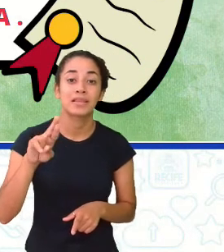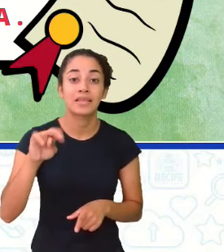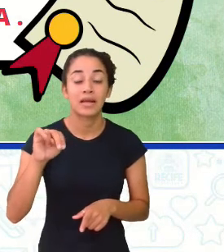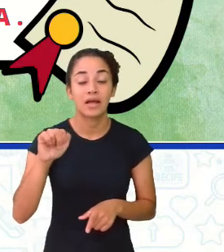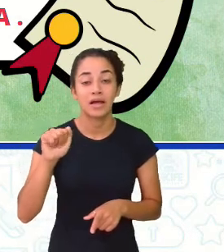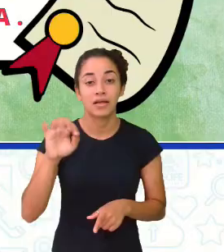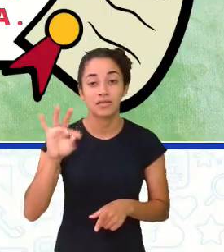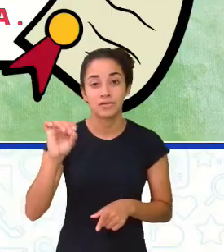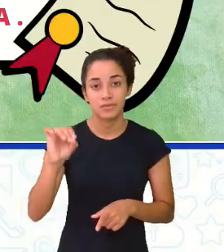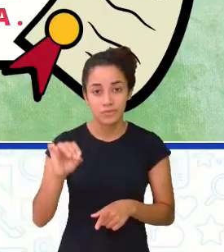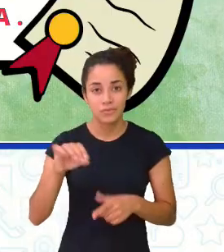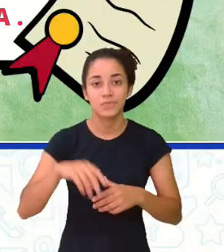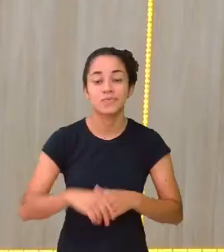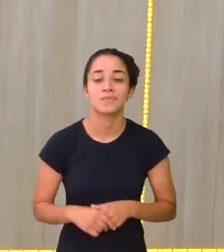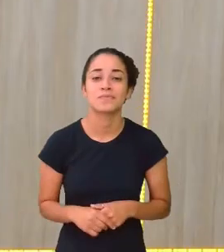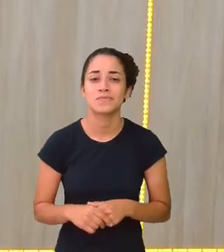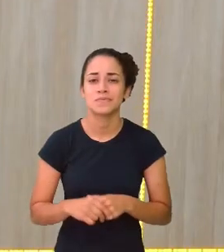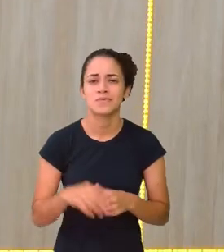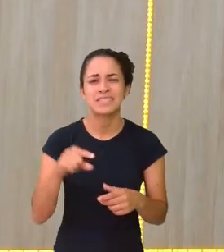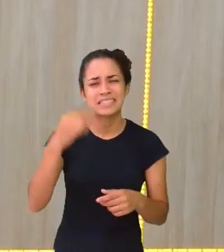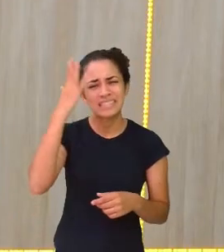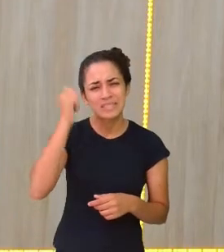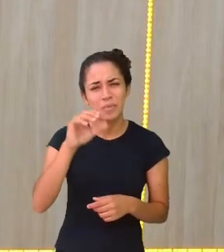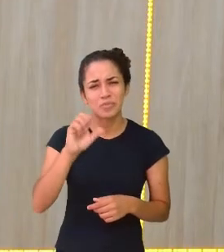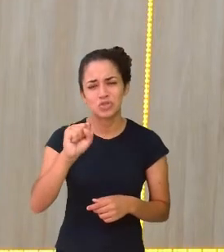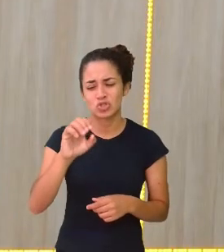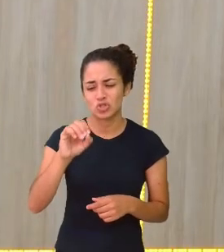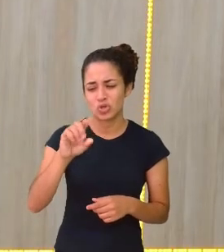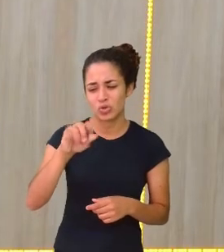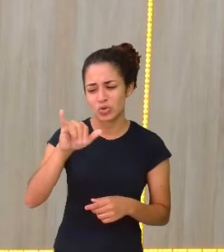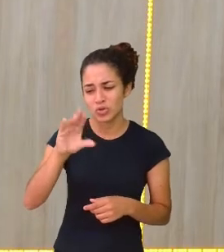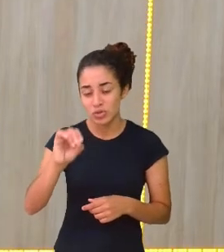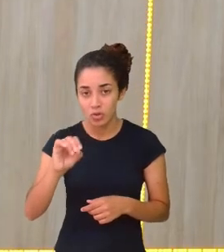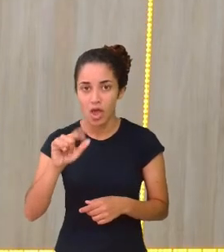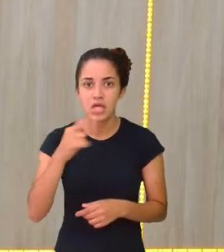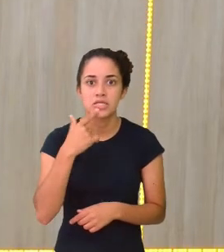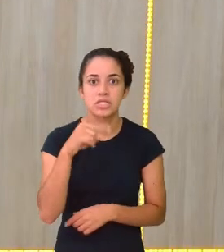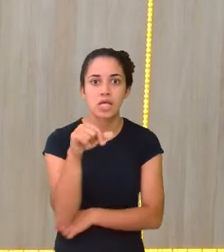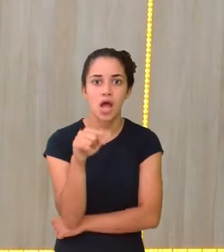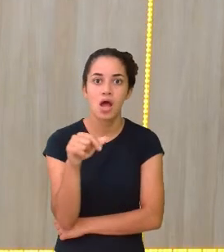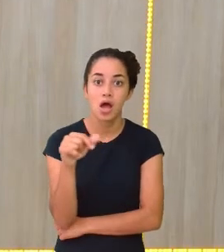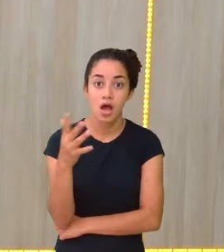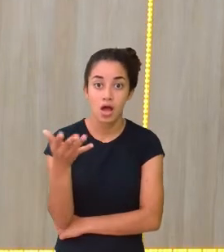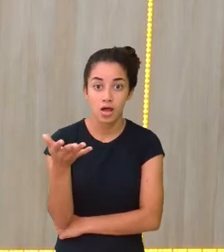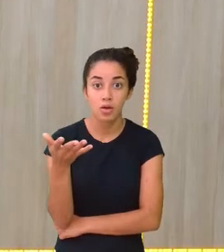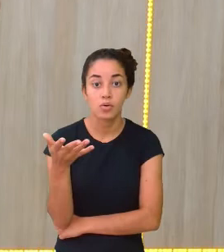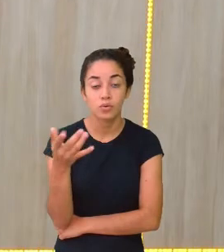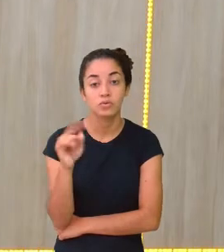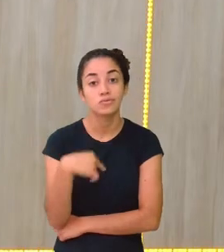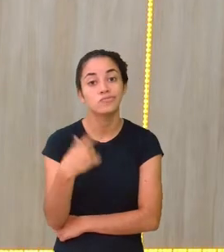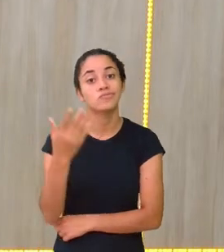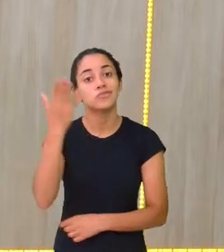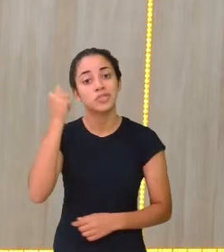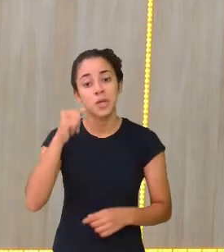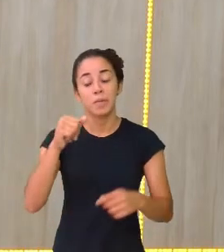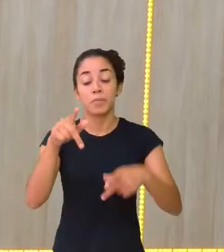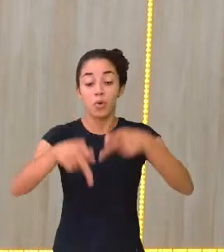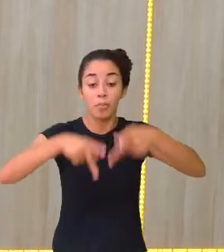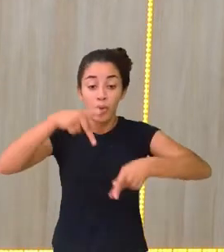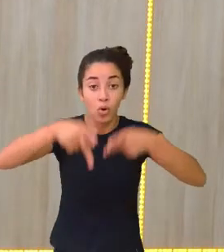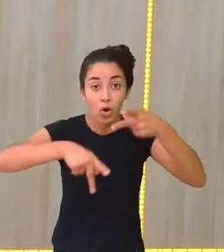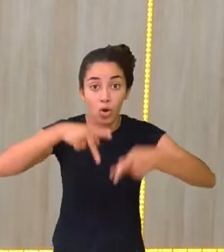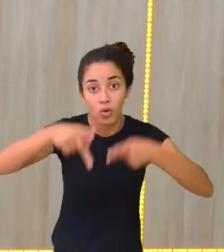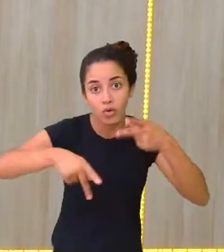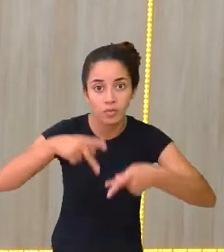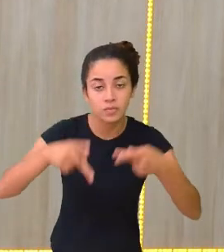sódio. Será que vocês lembram o que é sódio? A questão aí do sal, gente. Estamos diante aí de uma população, né, que